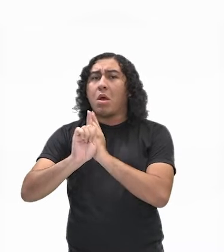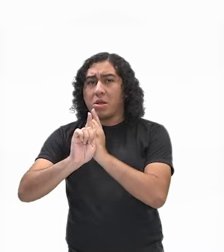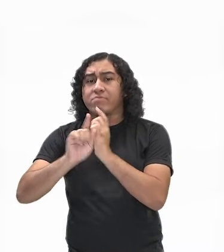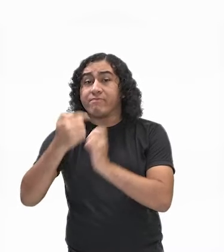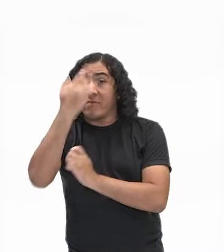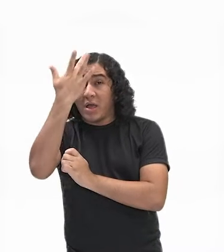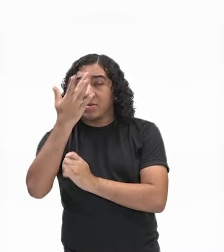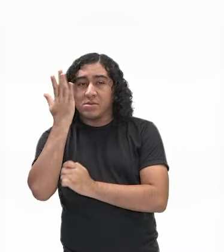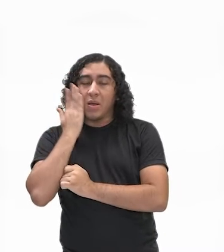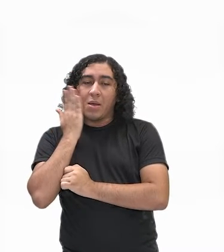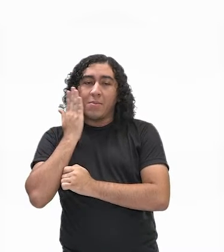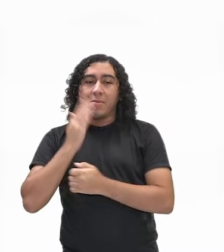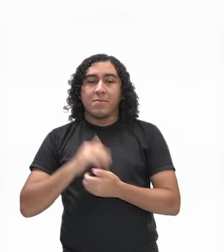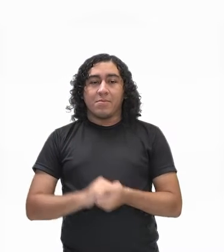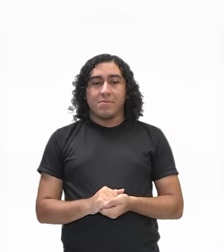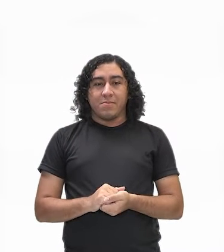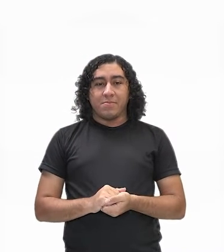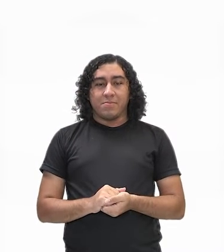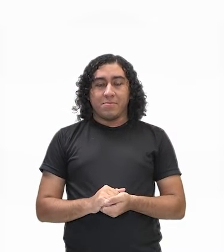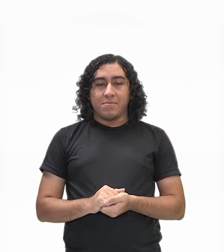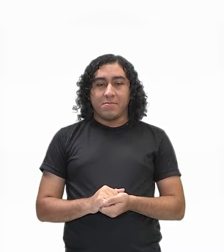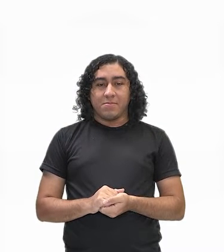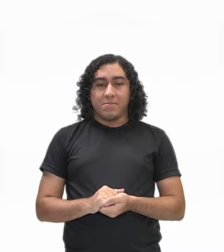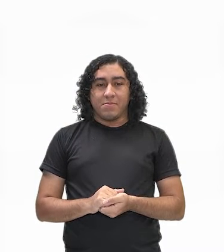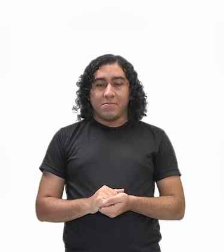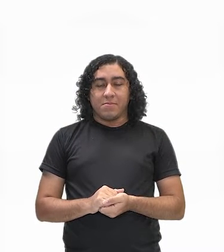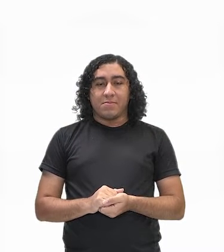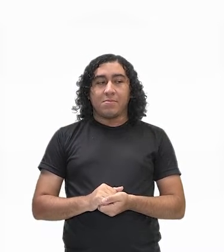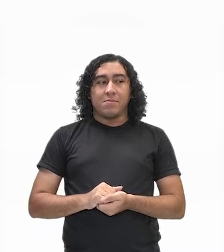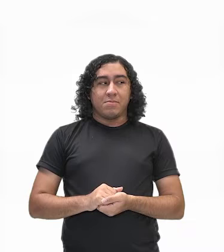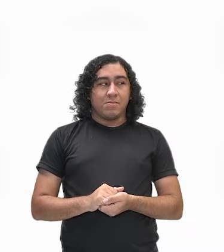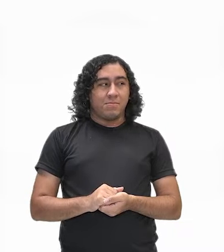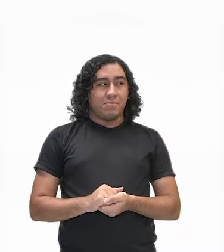de Parkinson, tá? É uma doença também bastante conhecida.